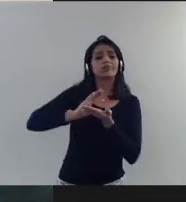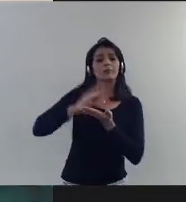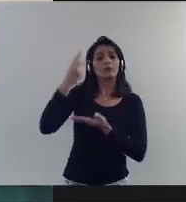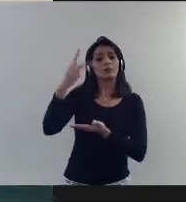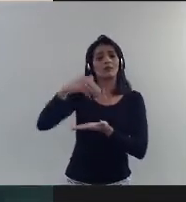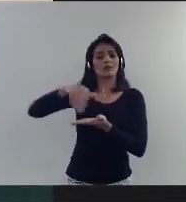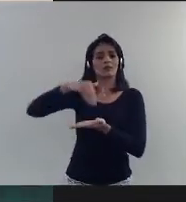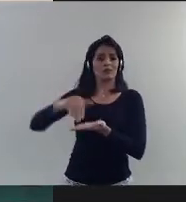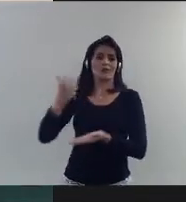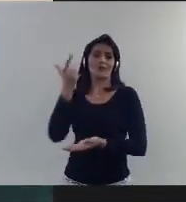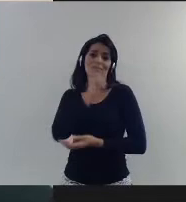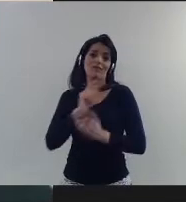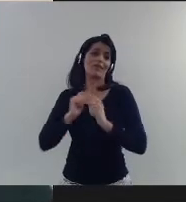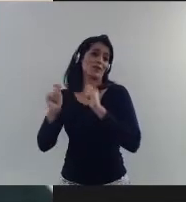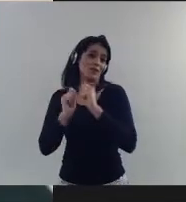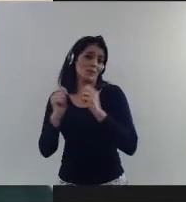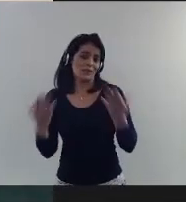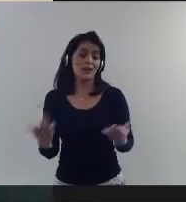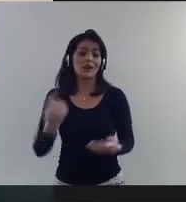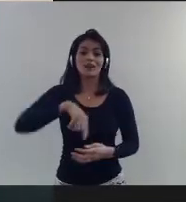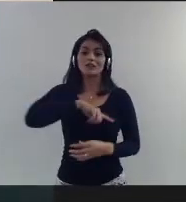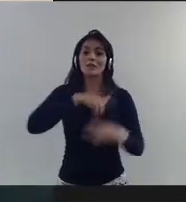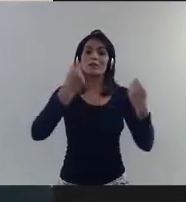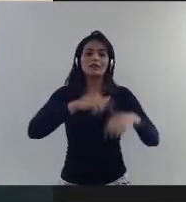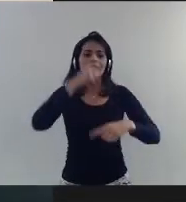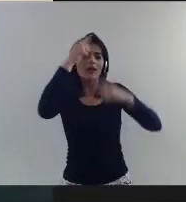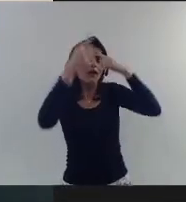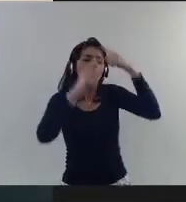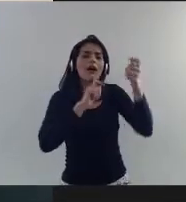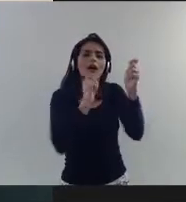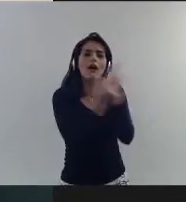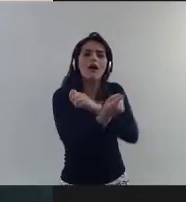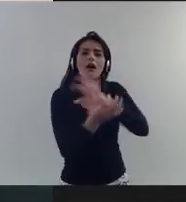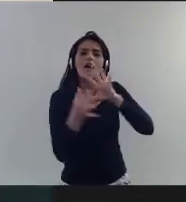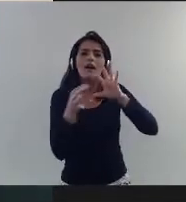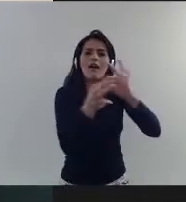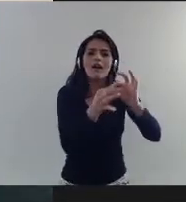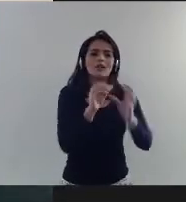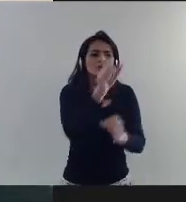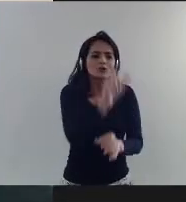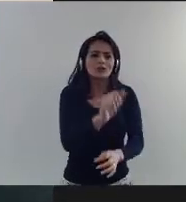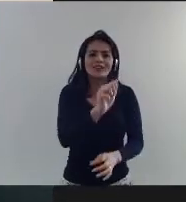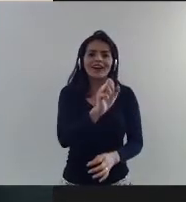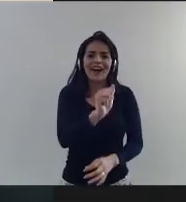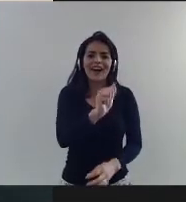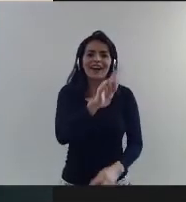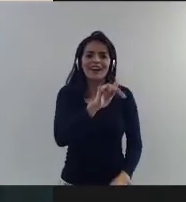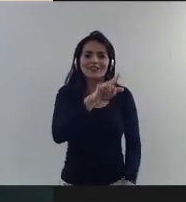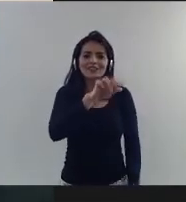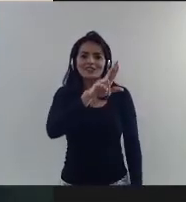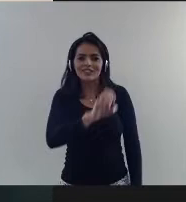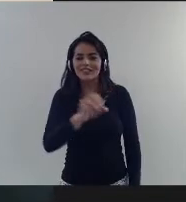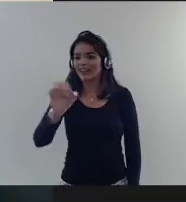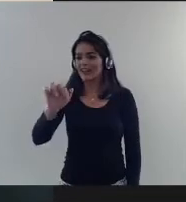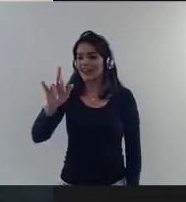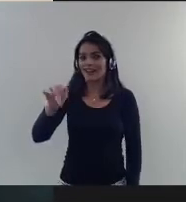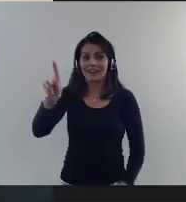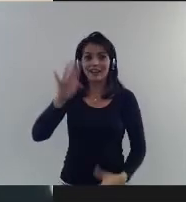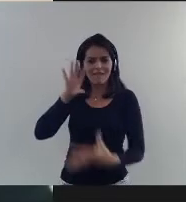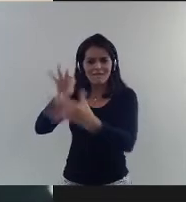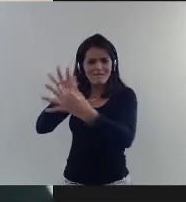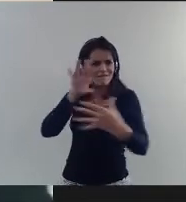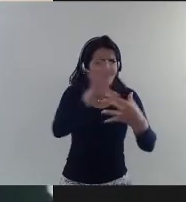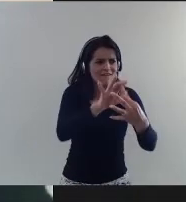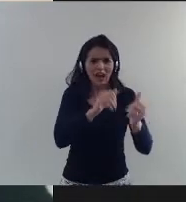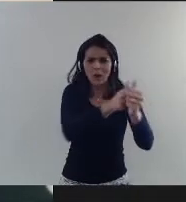readequar, precisamos nos reinventar e precisamos estar colado no Eric, no Alexandre, acompanhando os estudos,